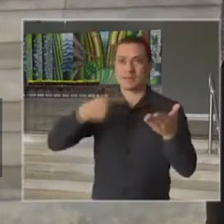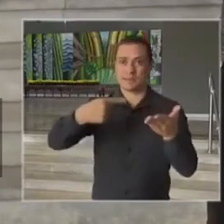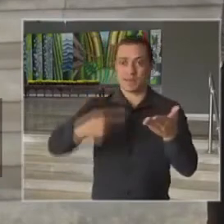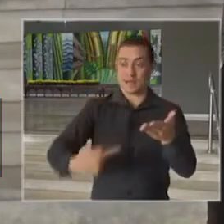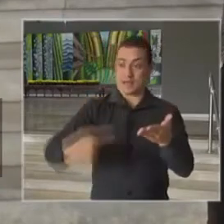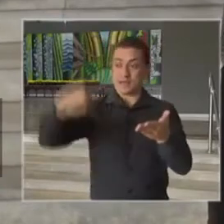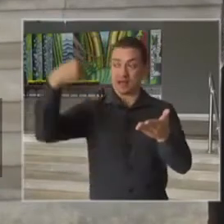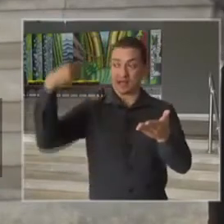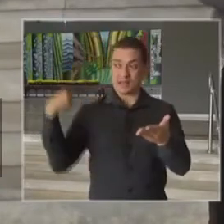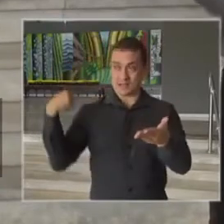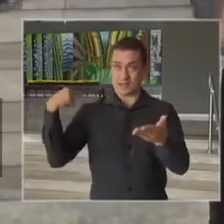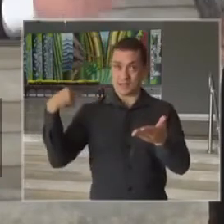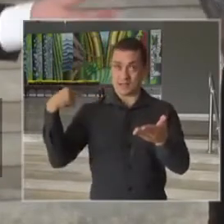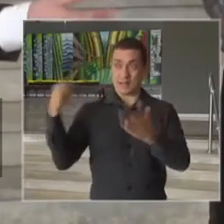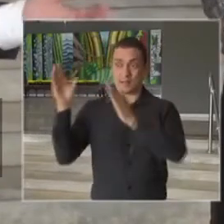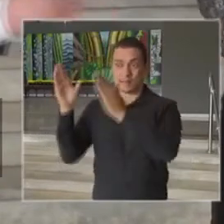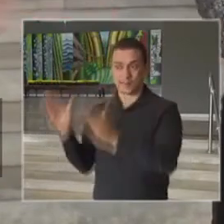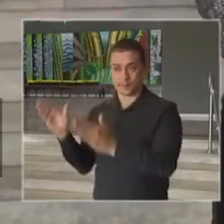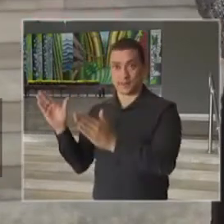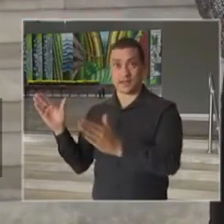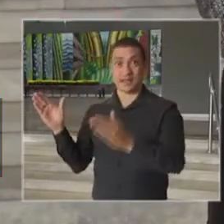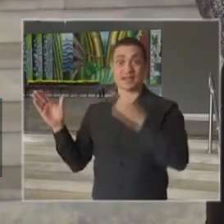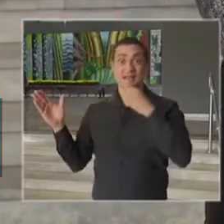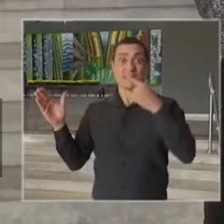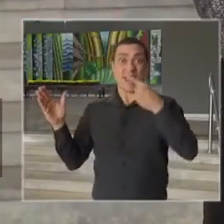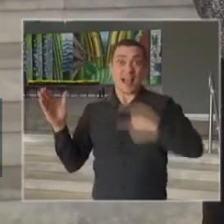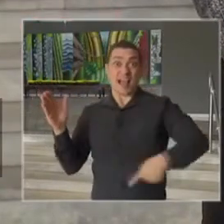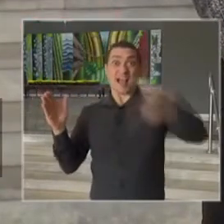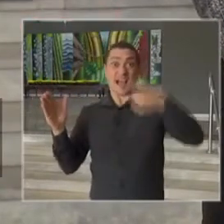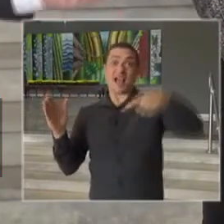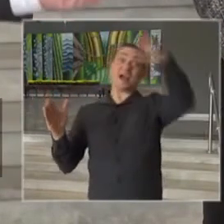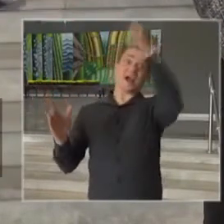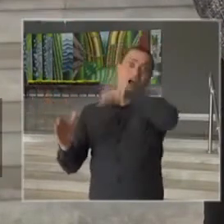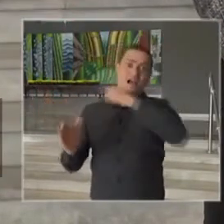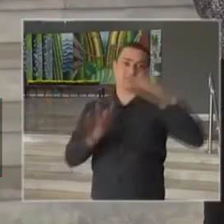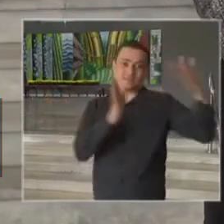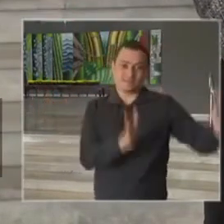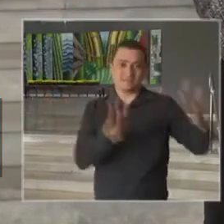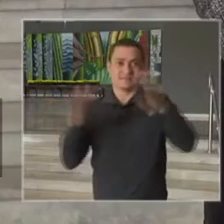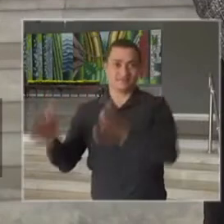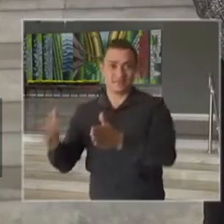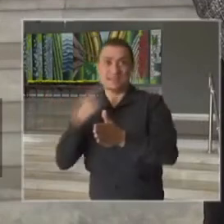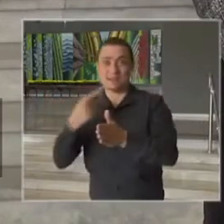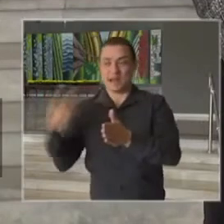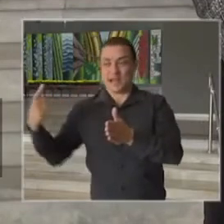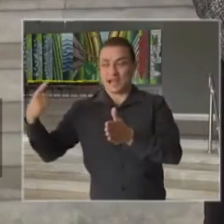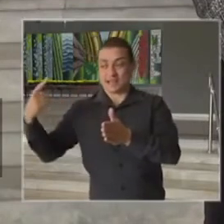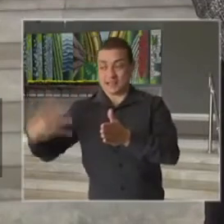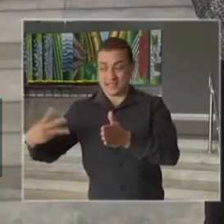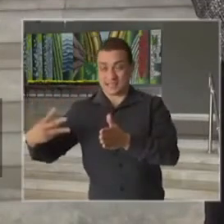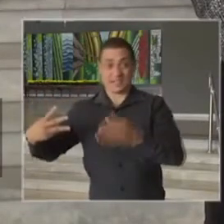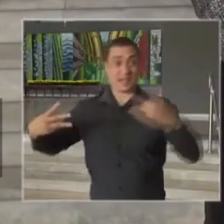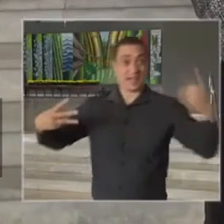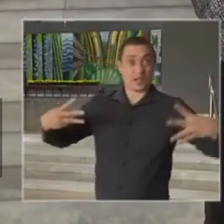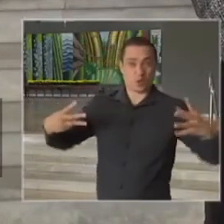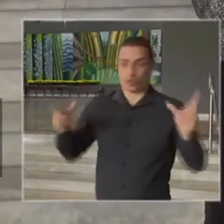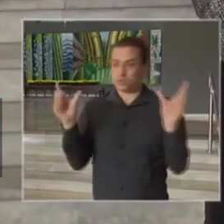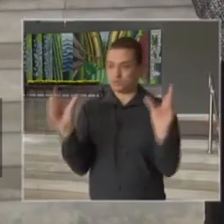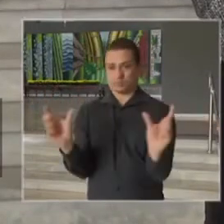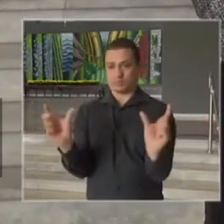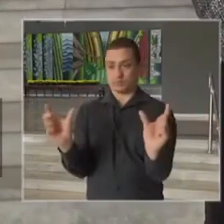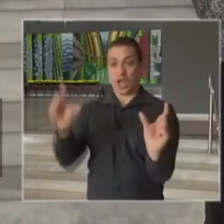fechada, da semana anterior com a semana retrasada, da 14 para a 13ª semana, tivemos uma queda de